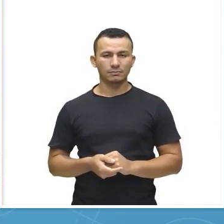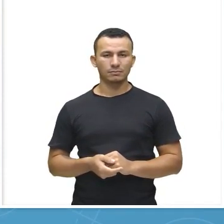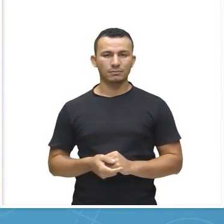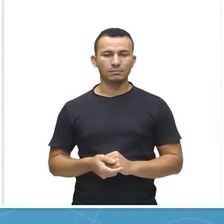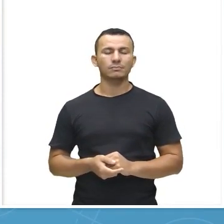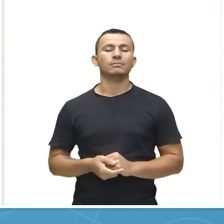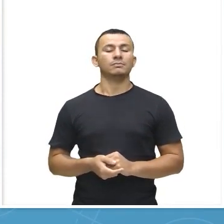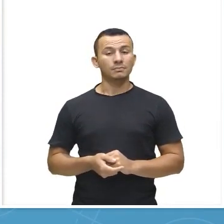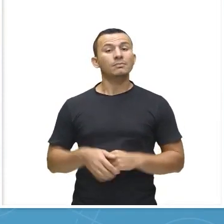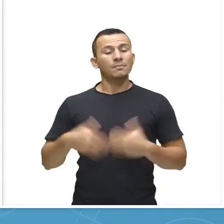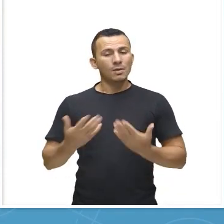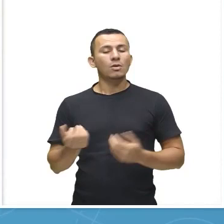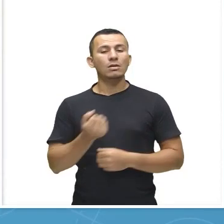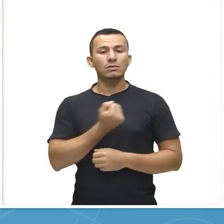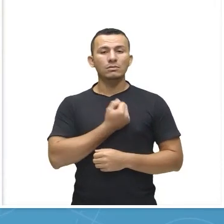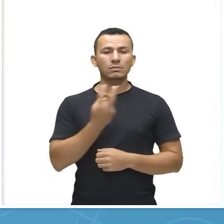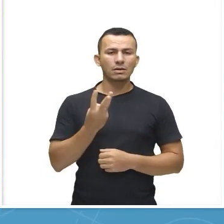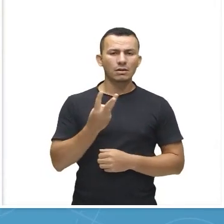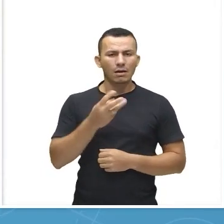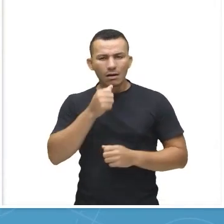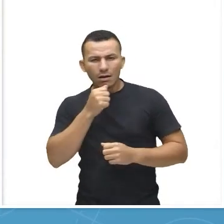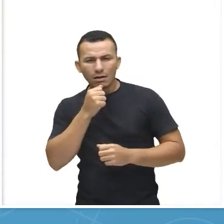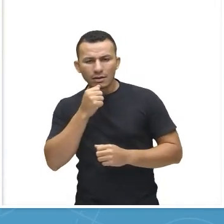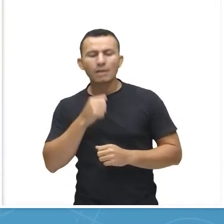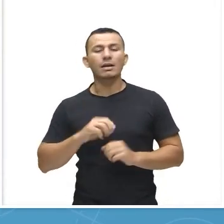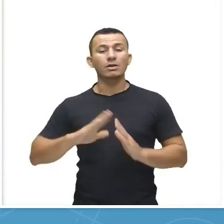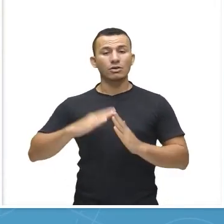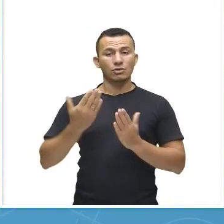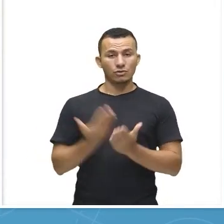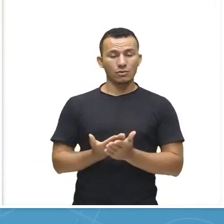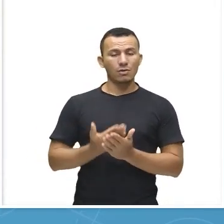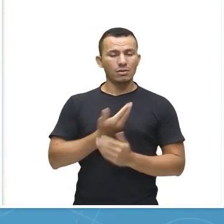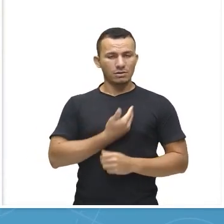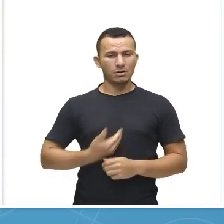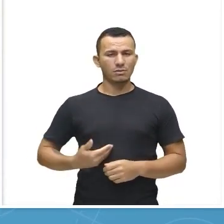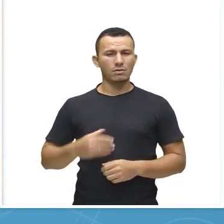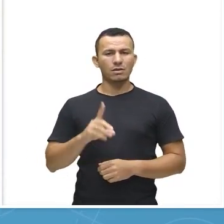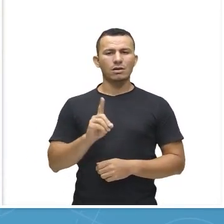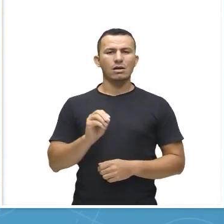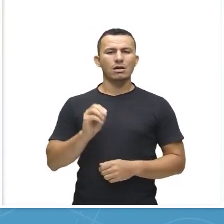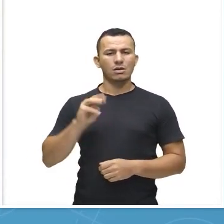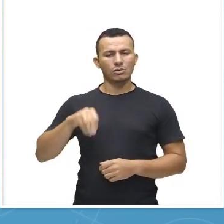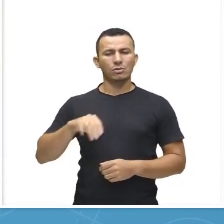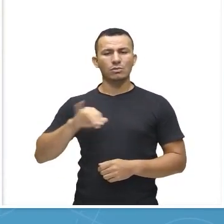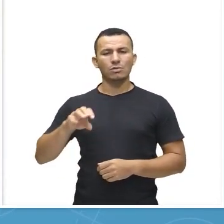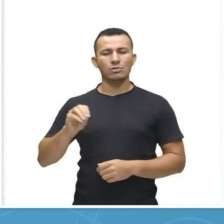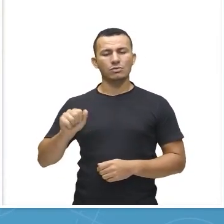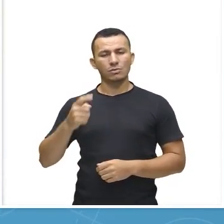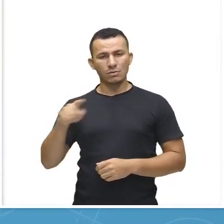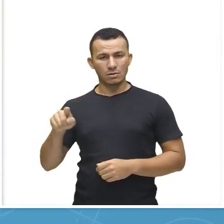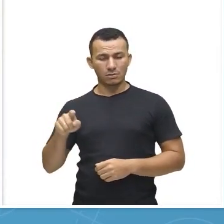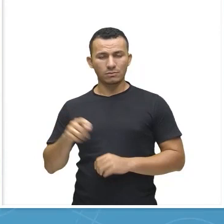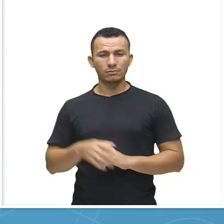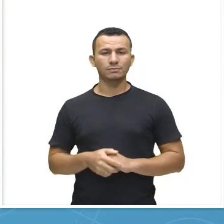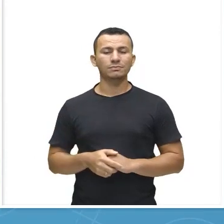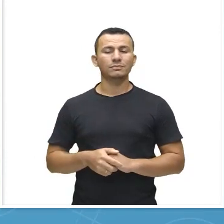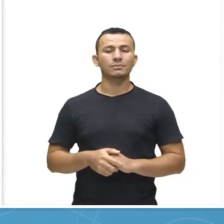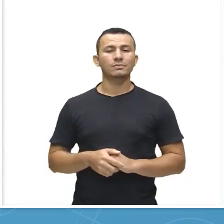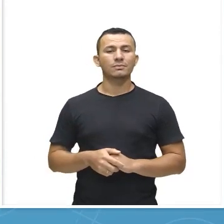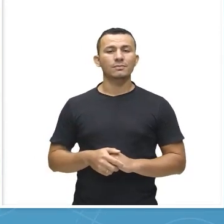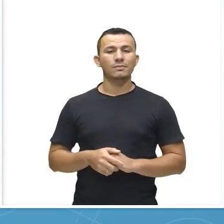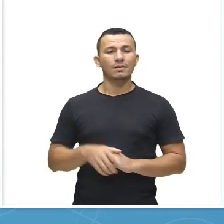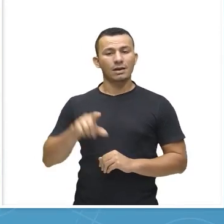questão primeiro, né? Opa, ainda tem mais. Escola Estadual Dom João Lima de Souza. Opa, letra D,